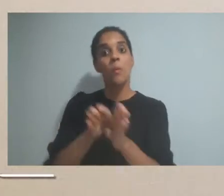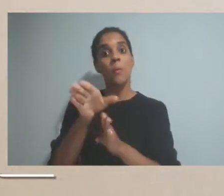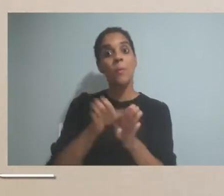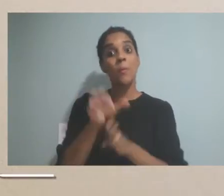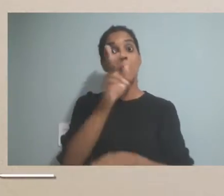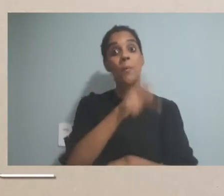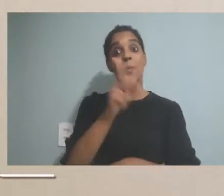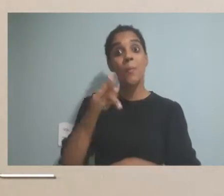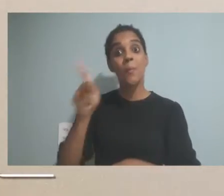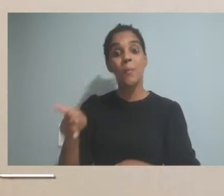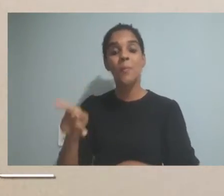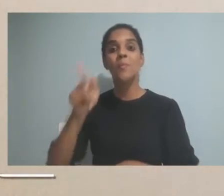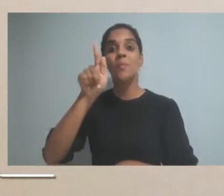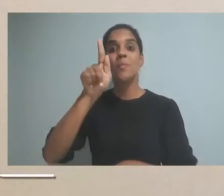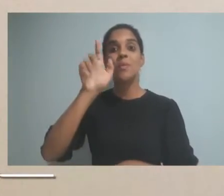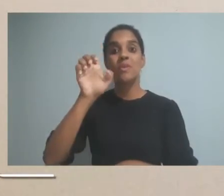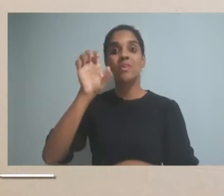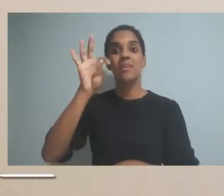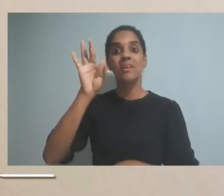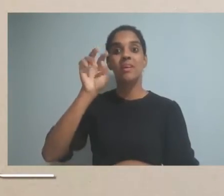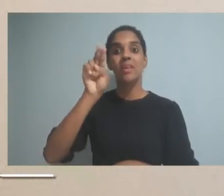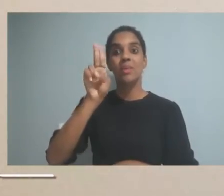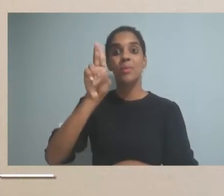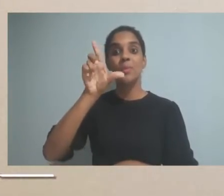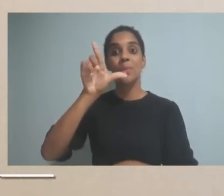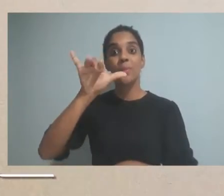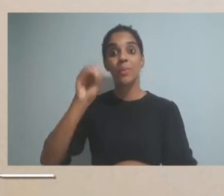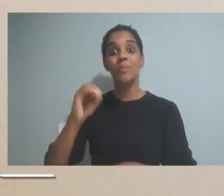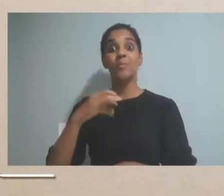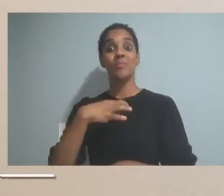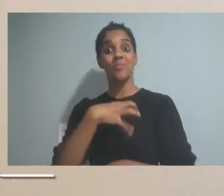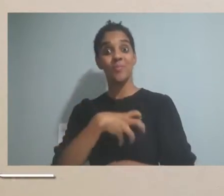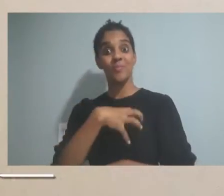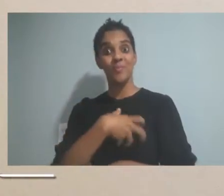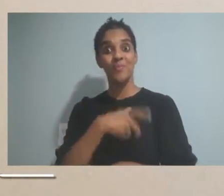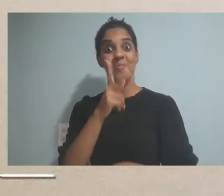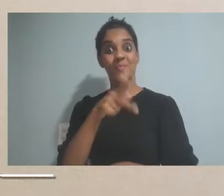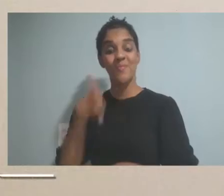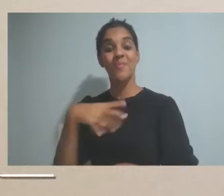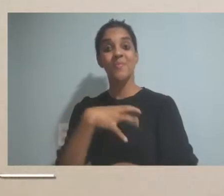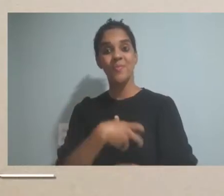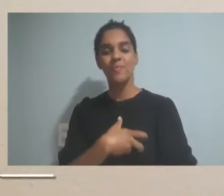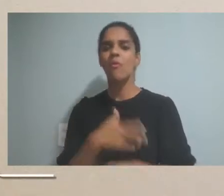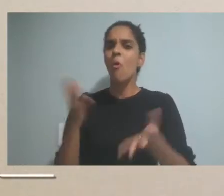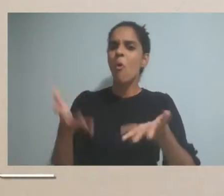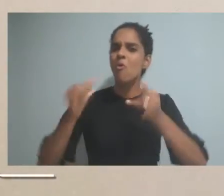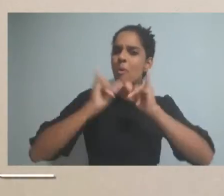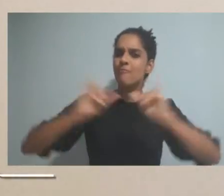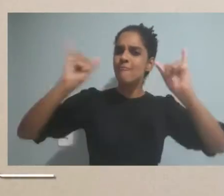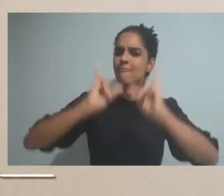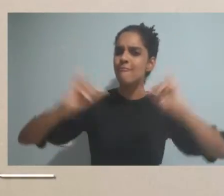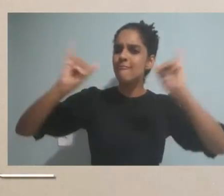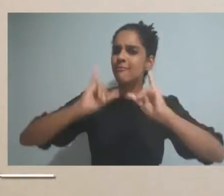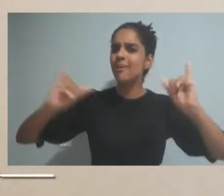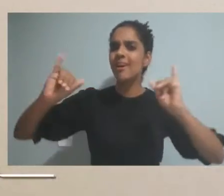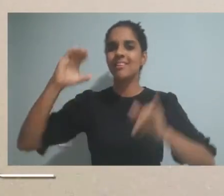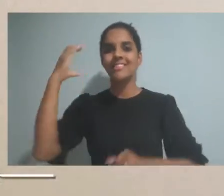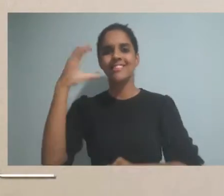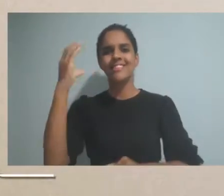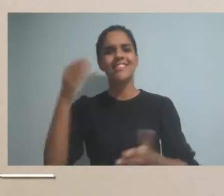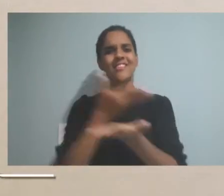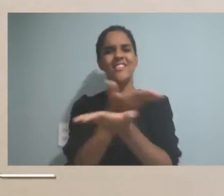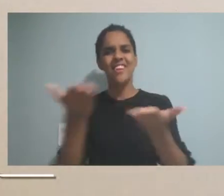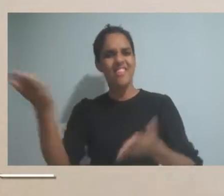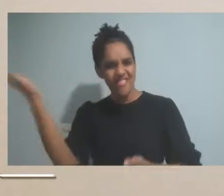professor Getúlio, também vinculado à mesma instituição de ensino. E hoje estou aqui para divulgar um pouco de